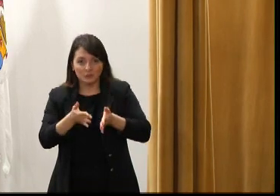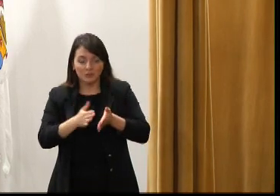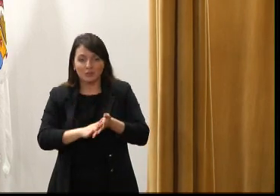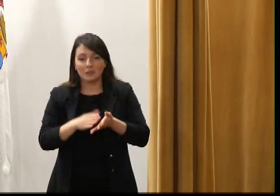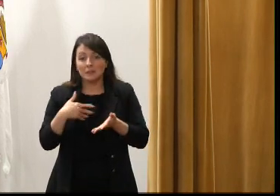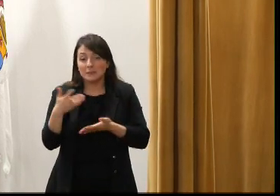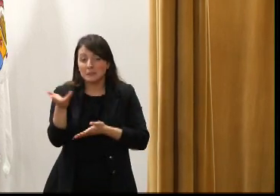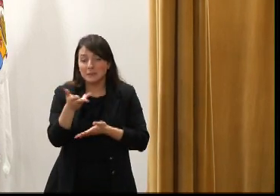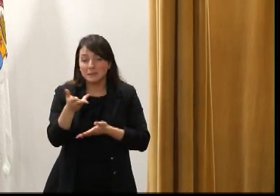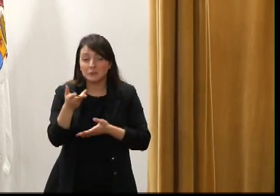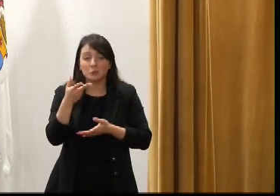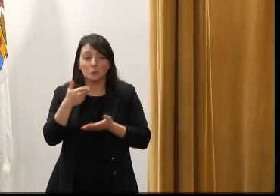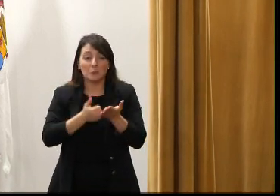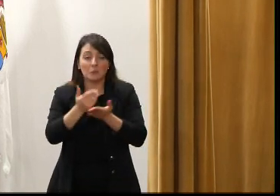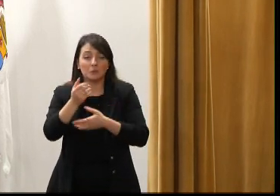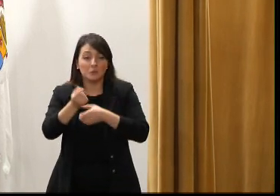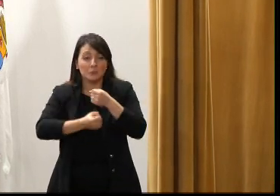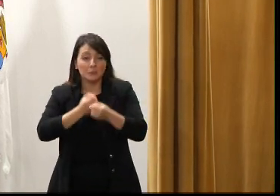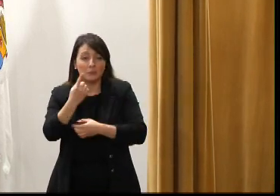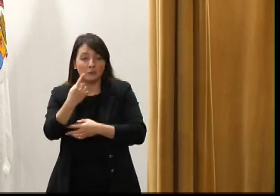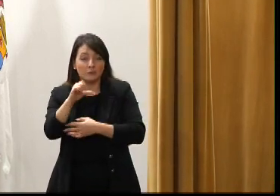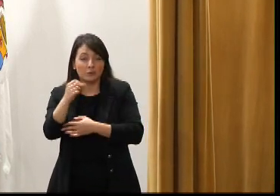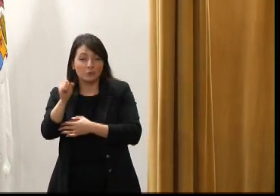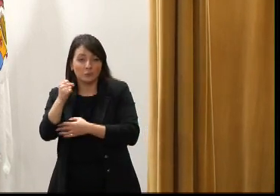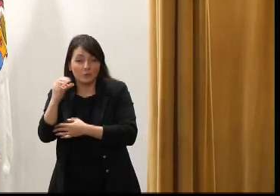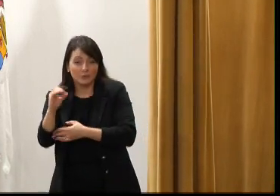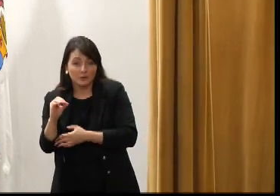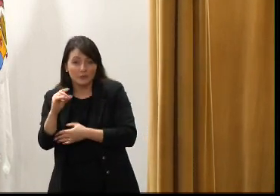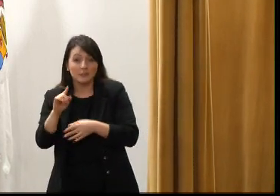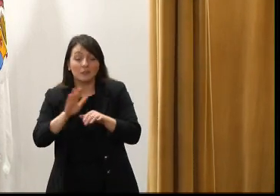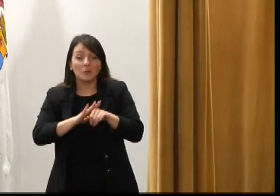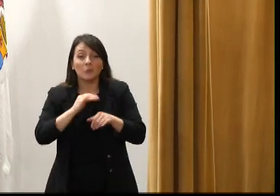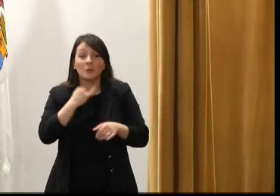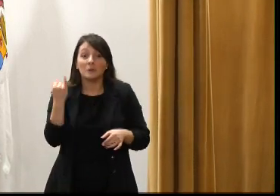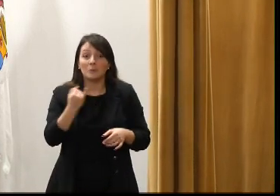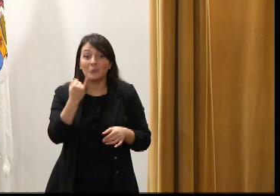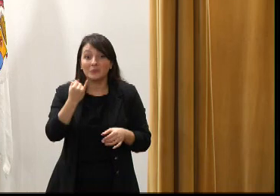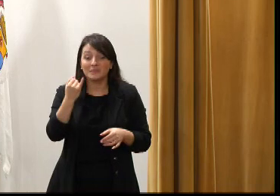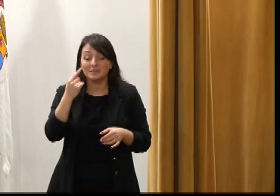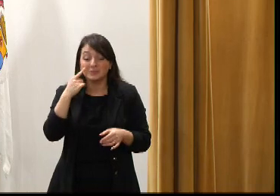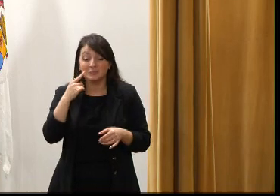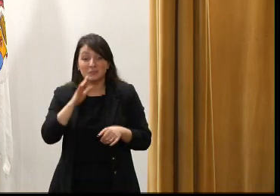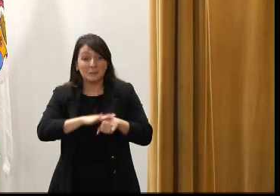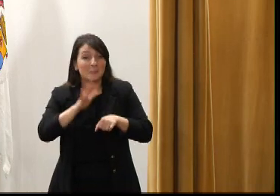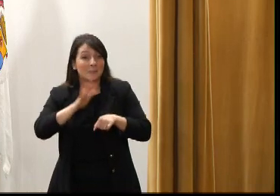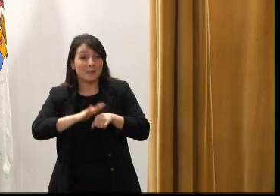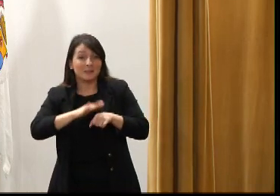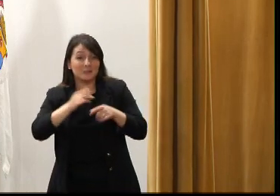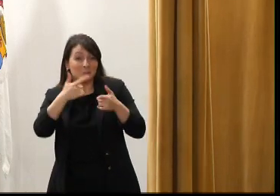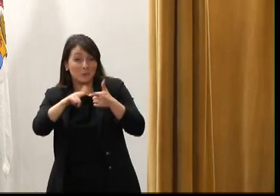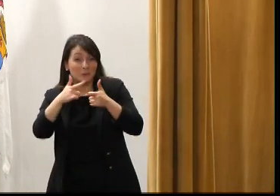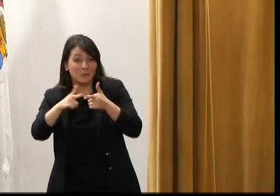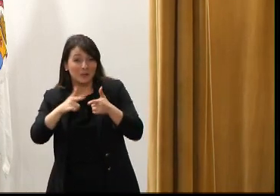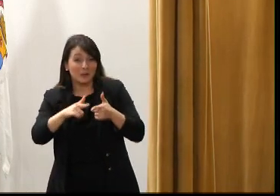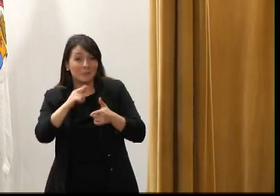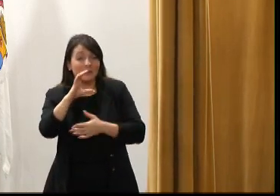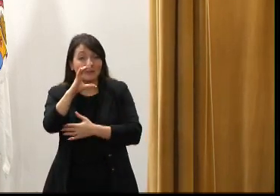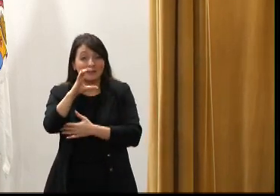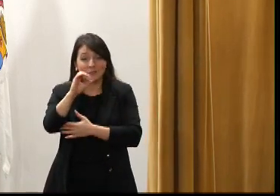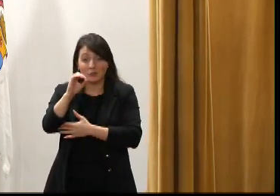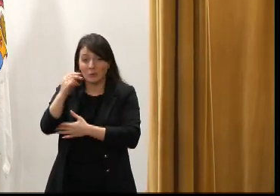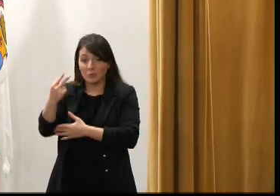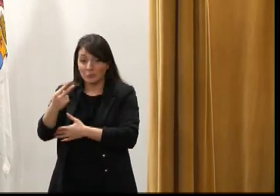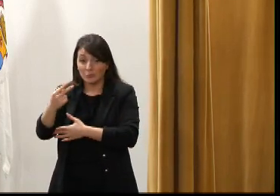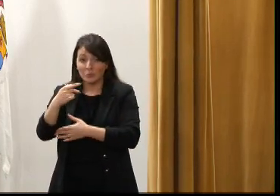desde 1980. O agente importante desta emissão está aqui, que é o gás carbônico,